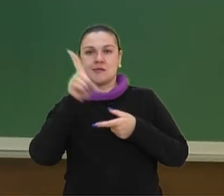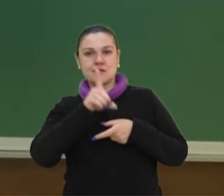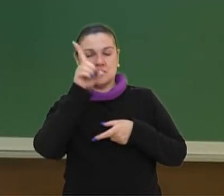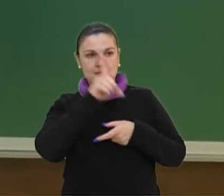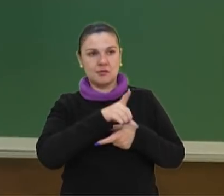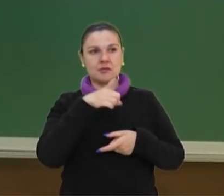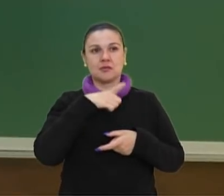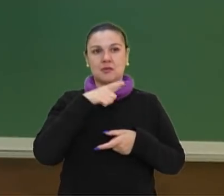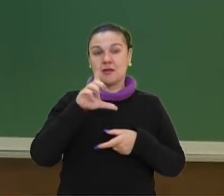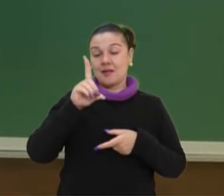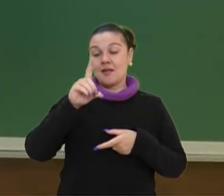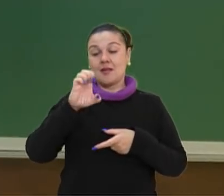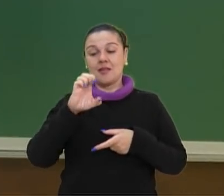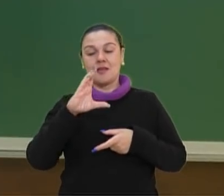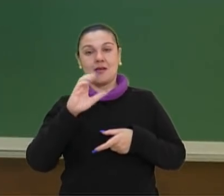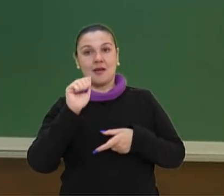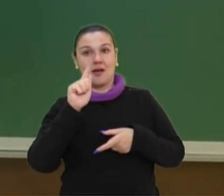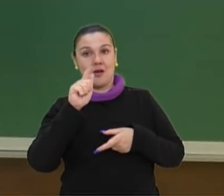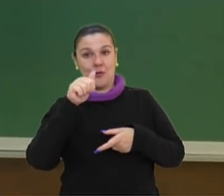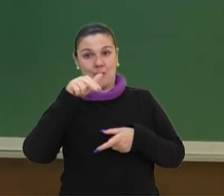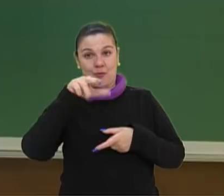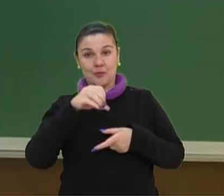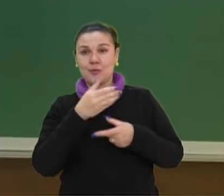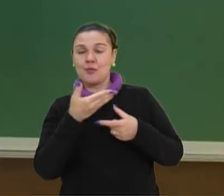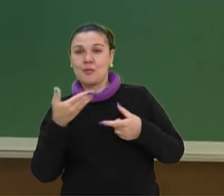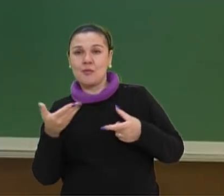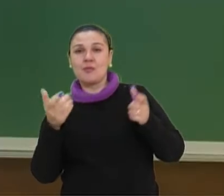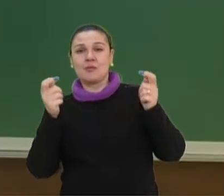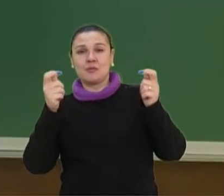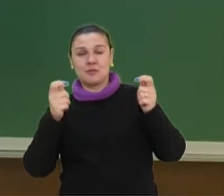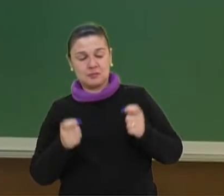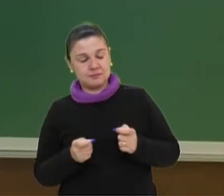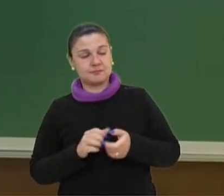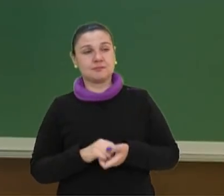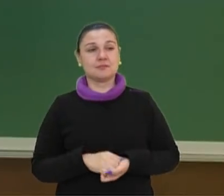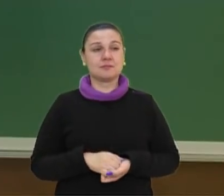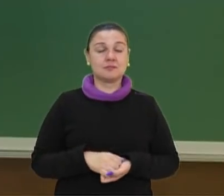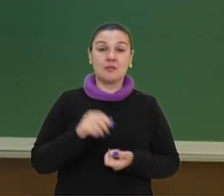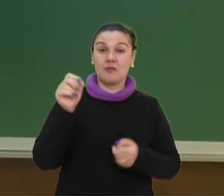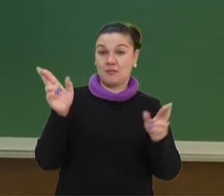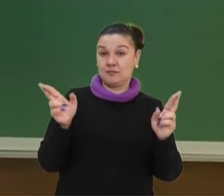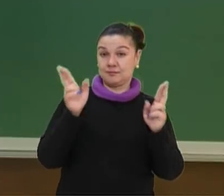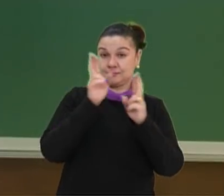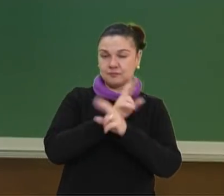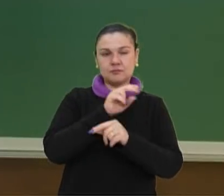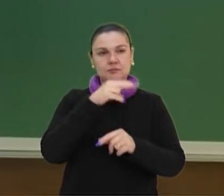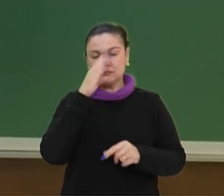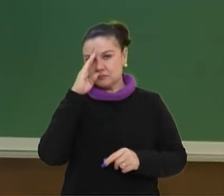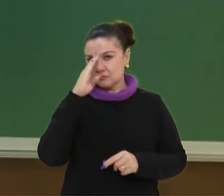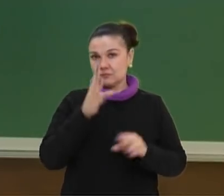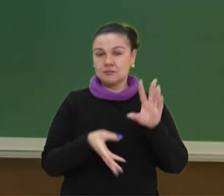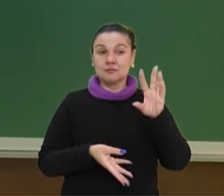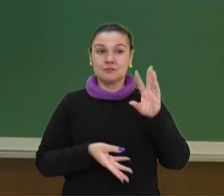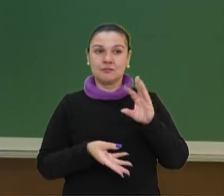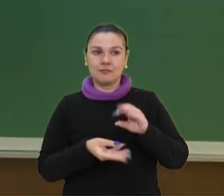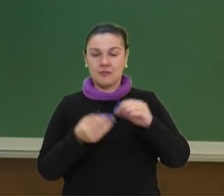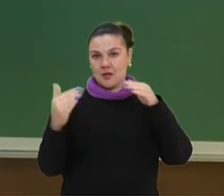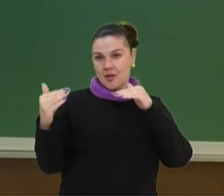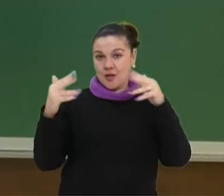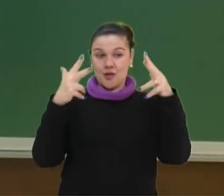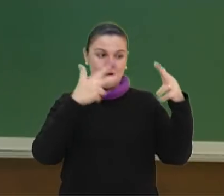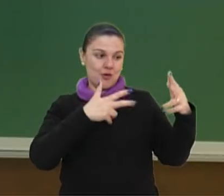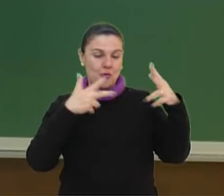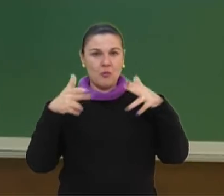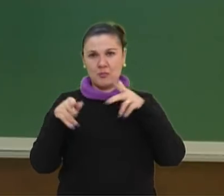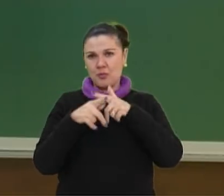diagonais do decágono, que nós podemos estar fazendo naquela relação ou simplesmente na igualdade